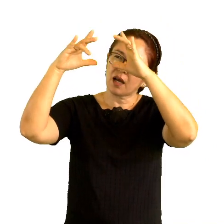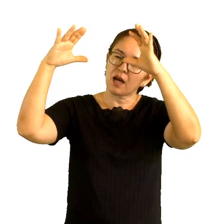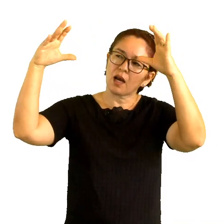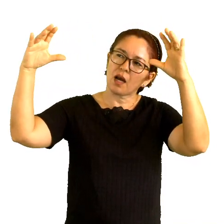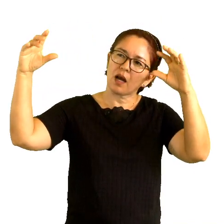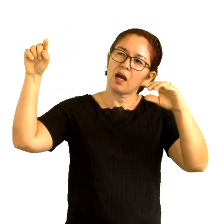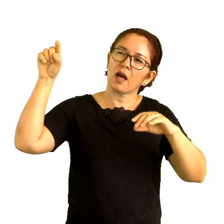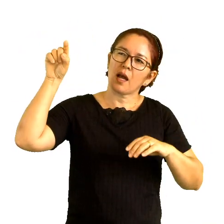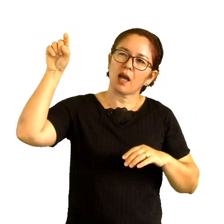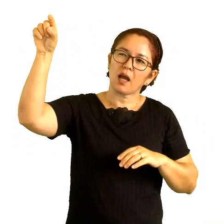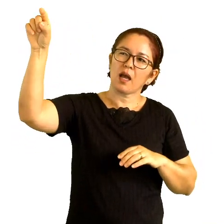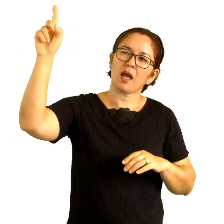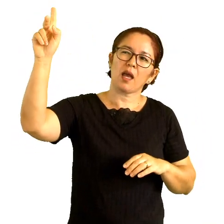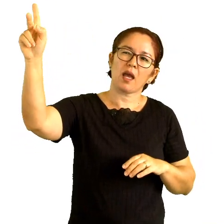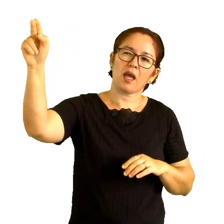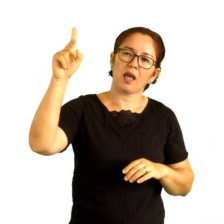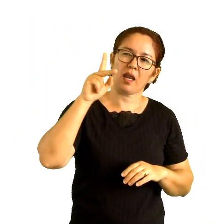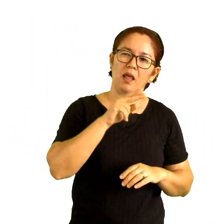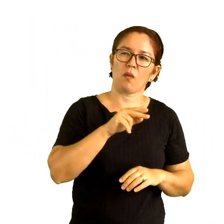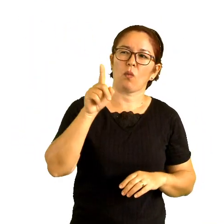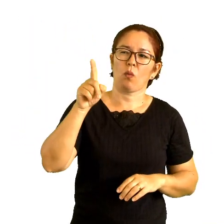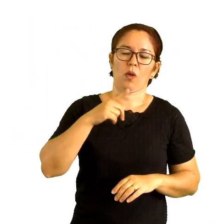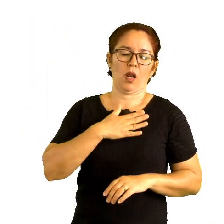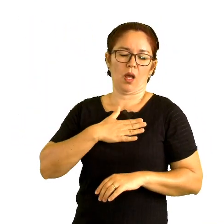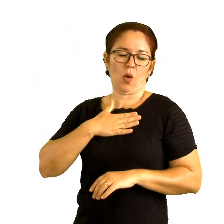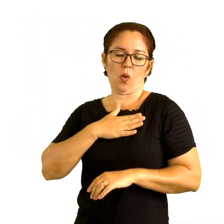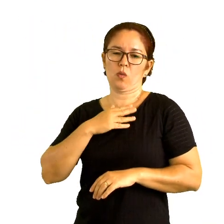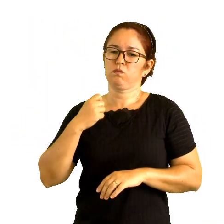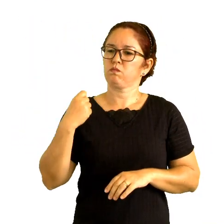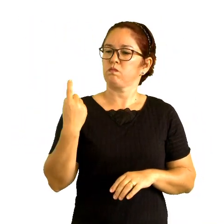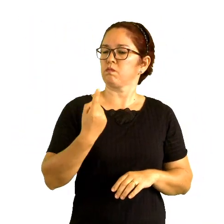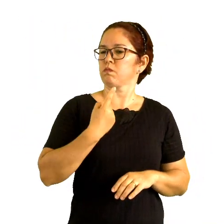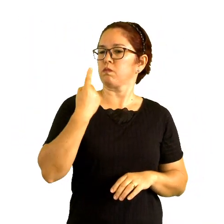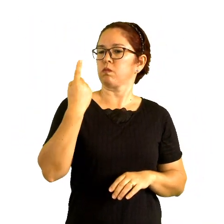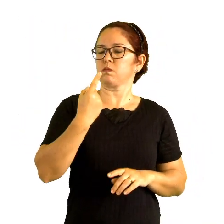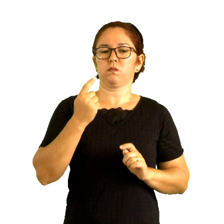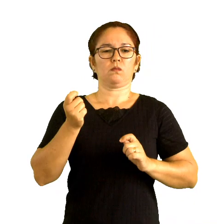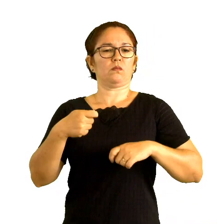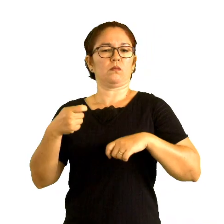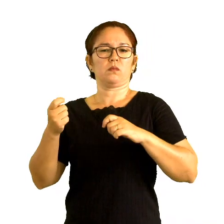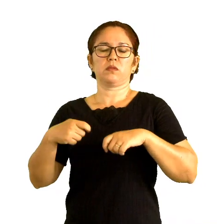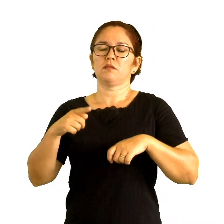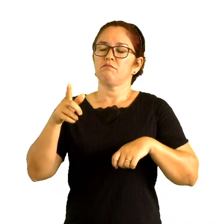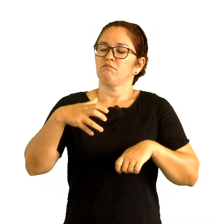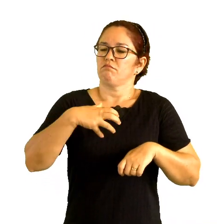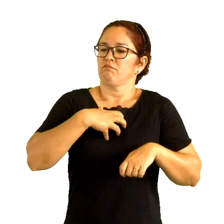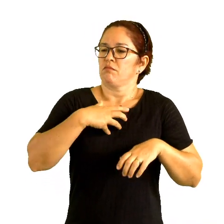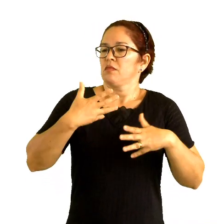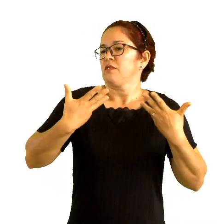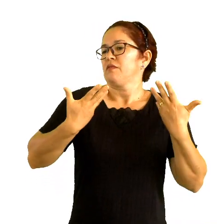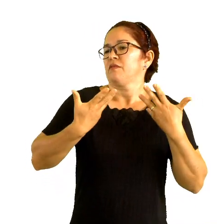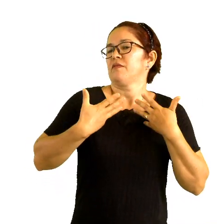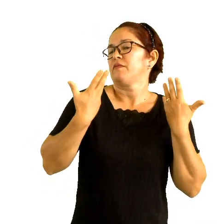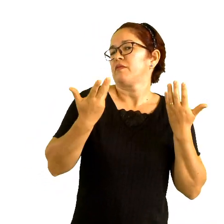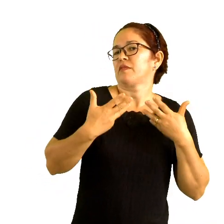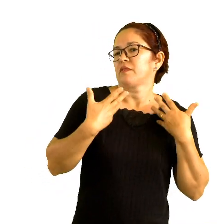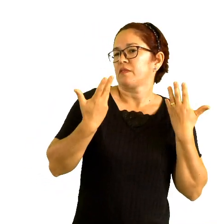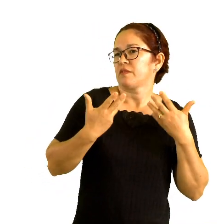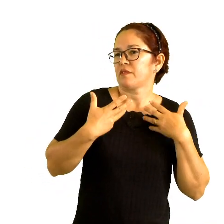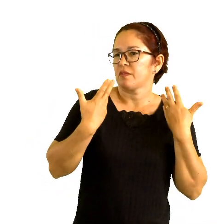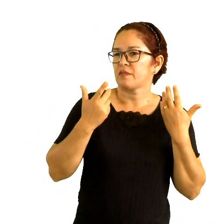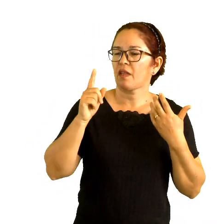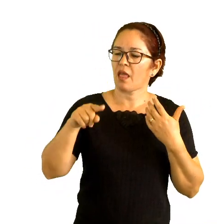também prezam por sua independência e têm a ideia de felicidade relacionada à